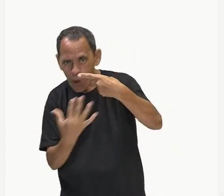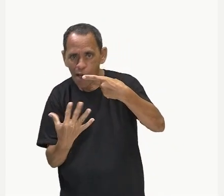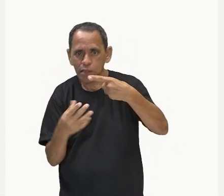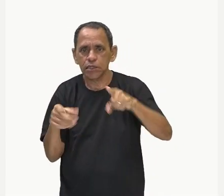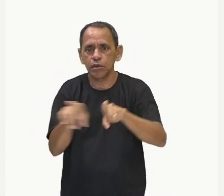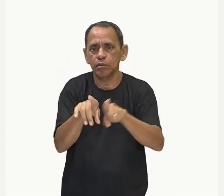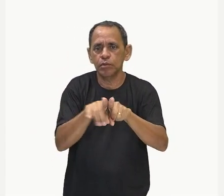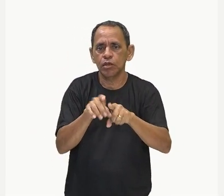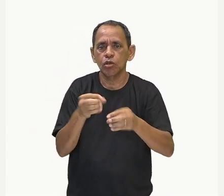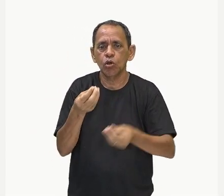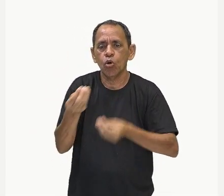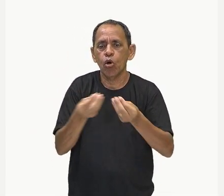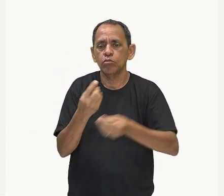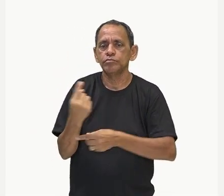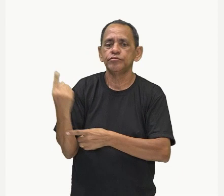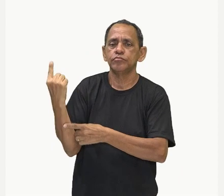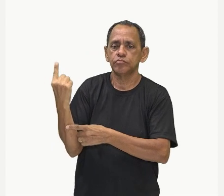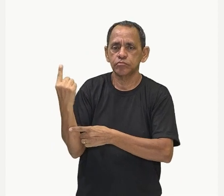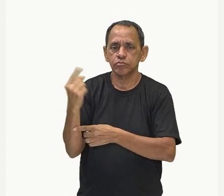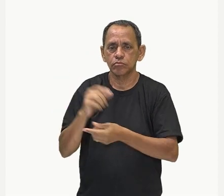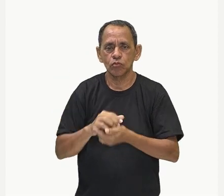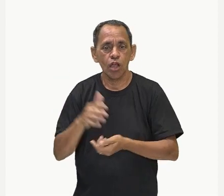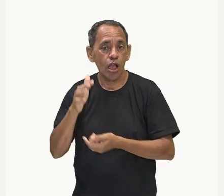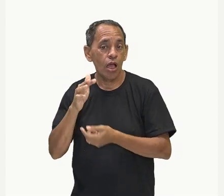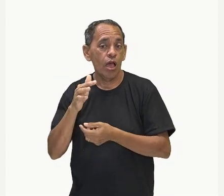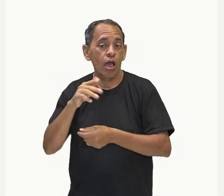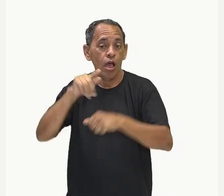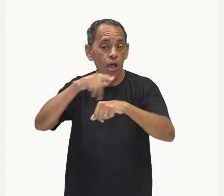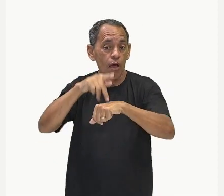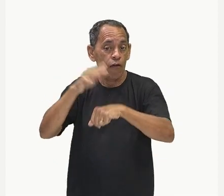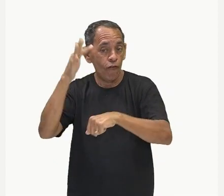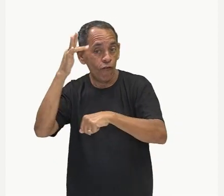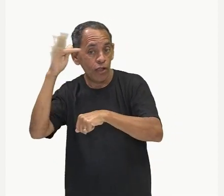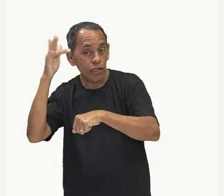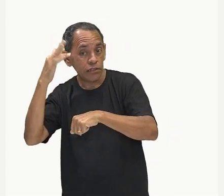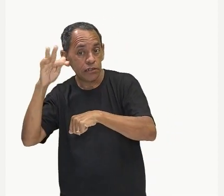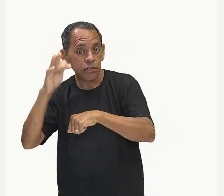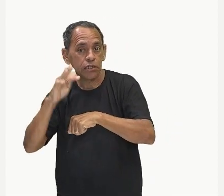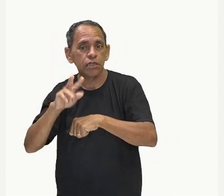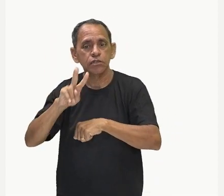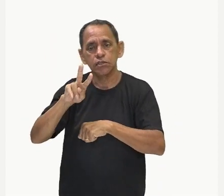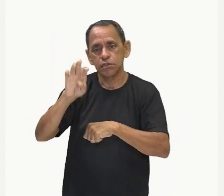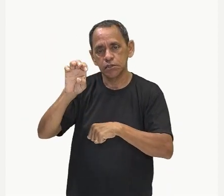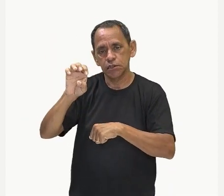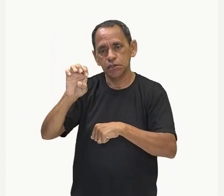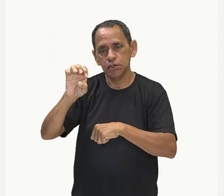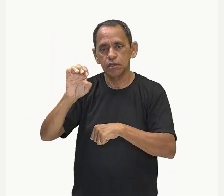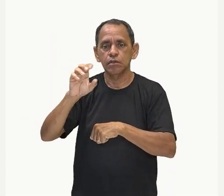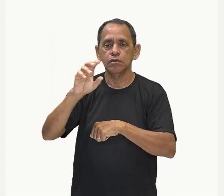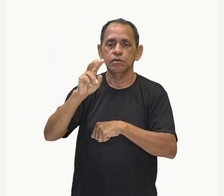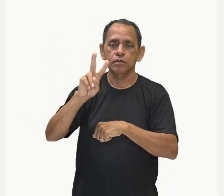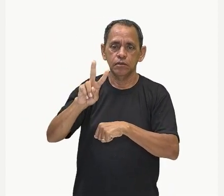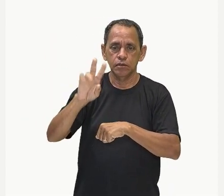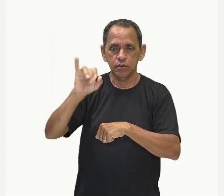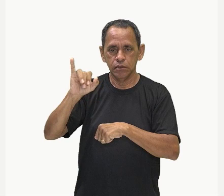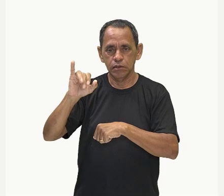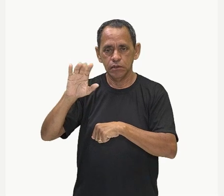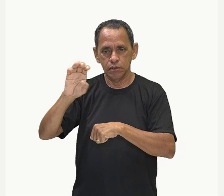frações decimais, certo? Um francês chamado Viette, ele nasceu